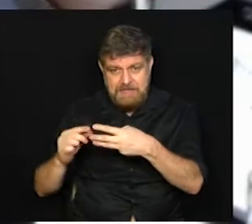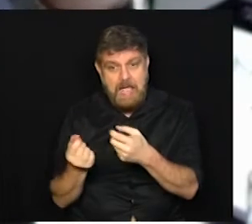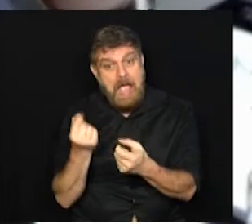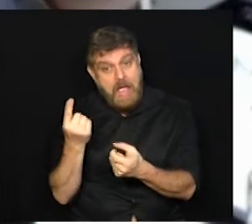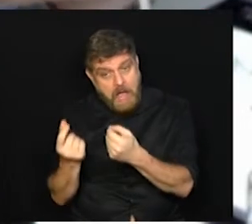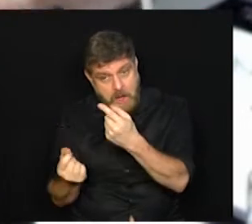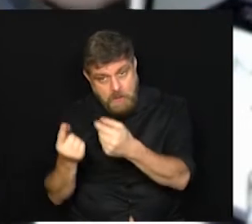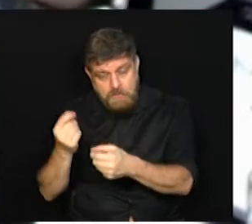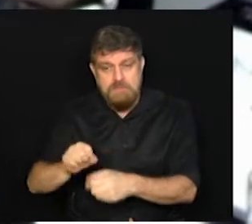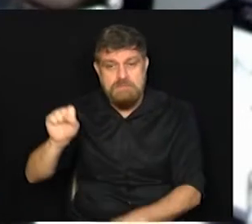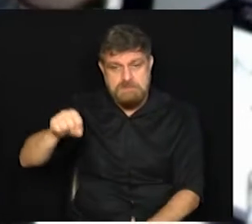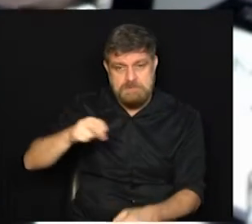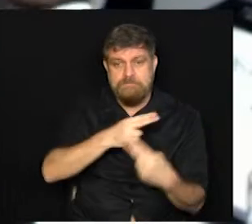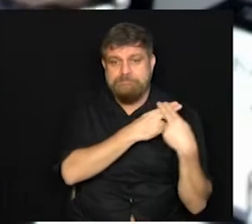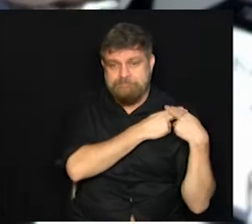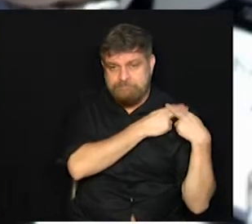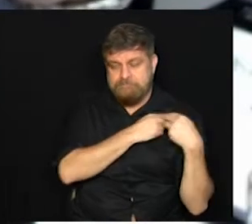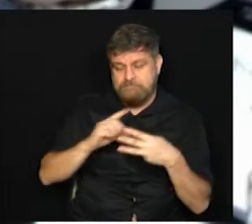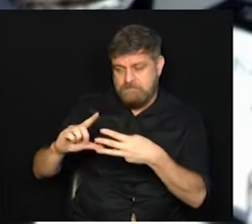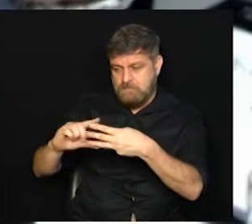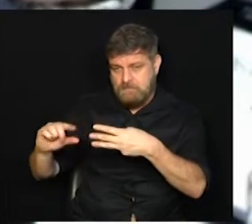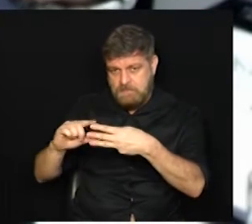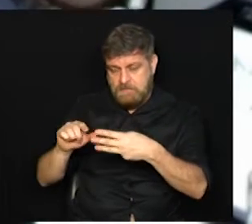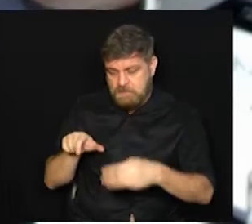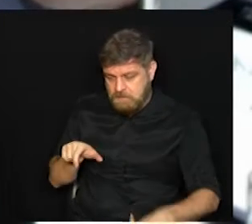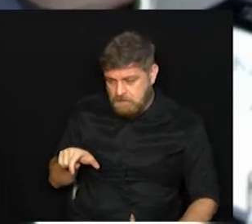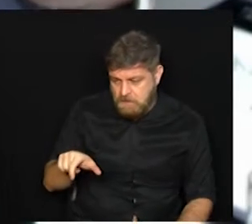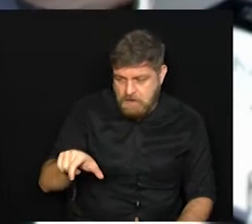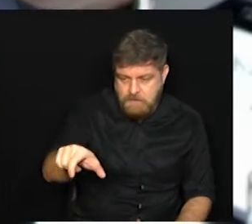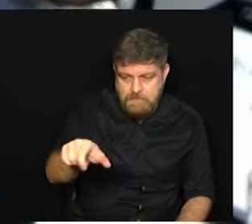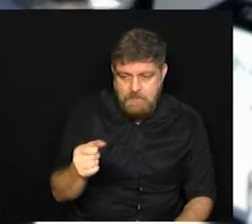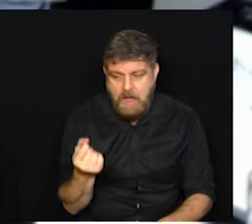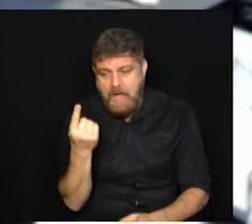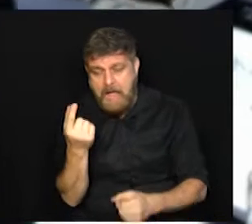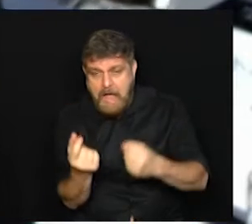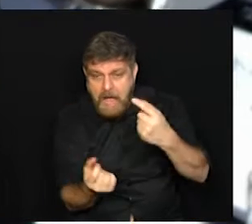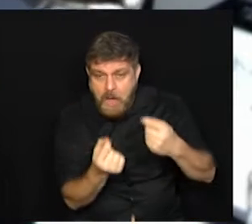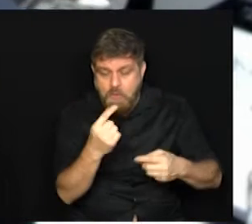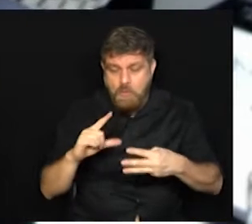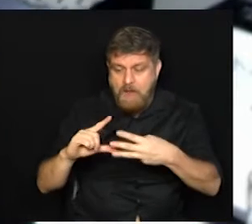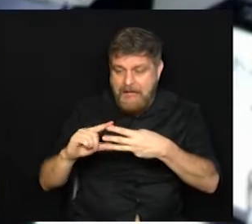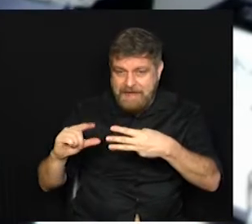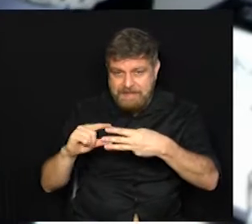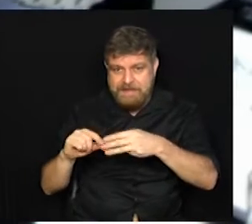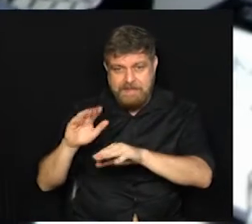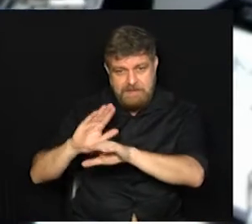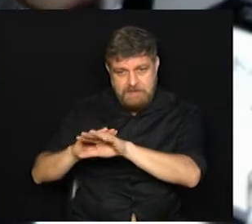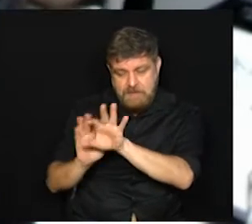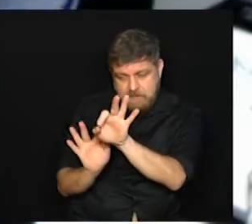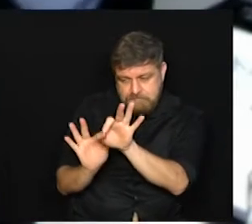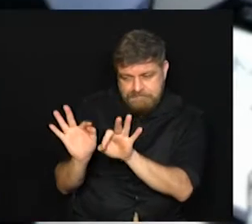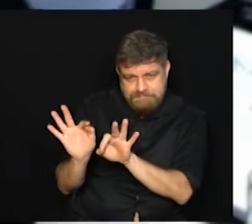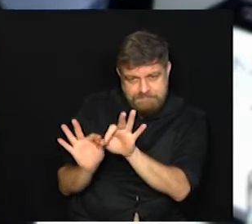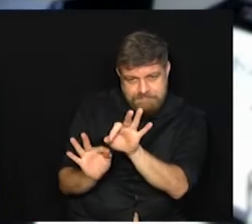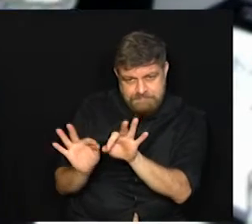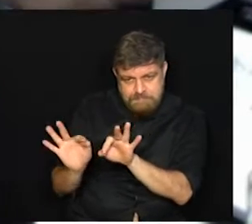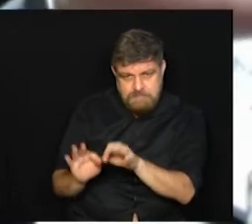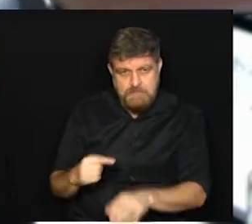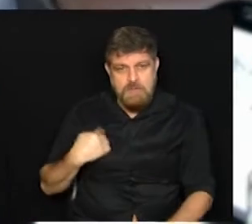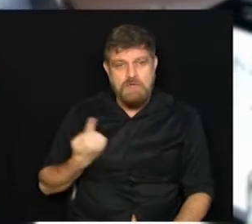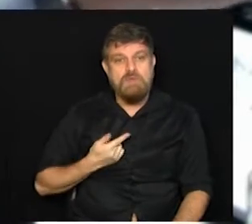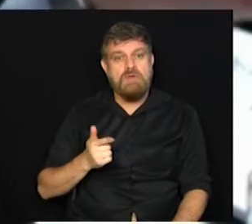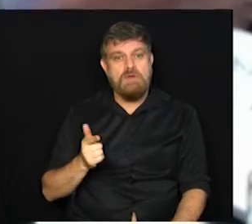feitos pela INDEC, né? Algumas ciclovias são feitas, o projeto é feito aqui. Nós também